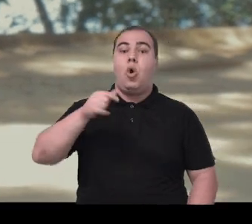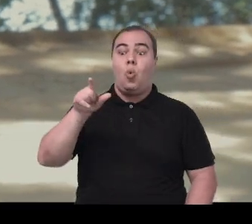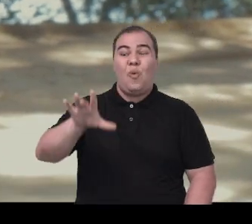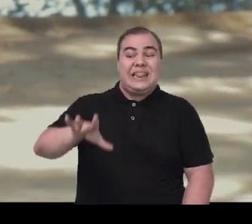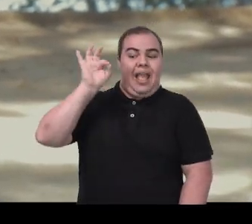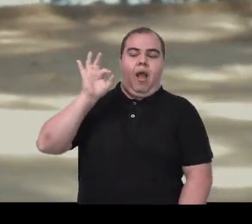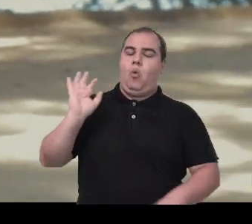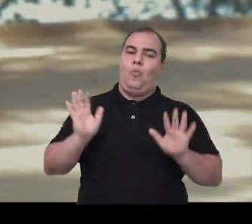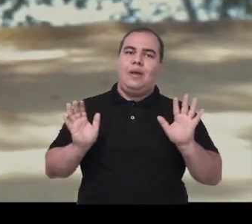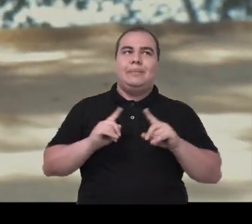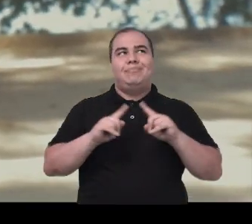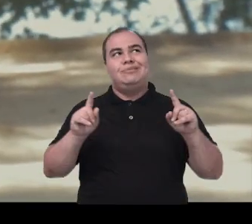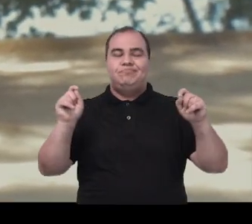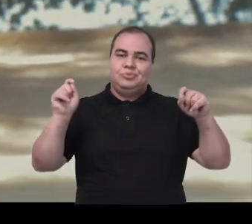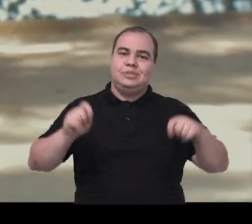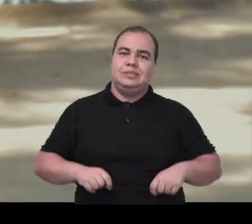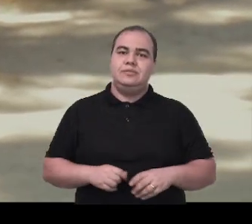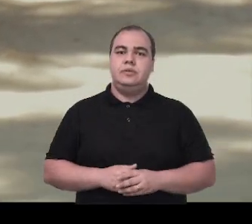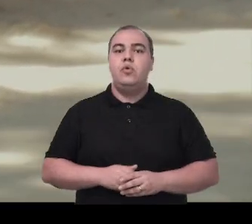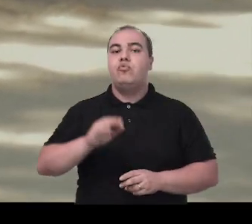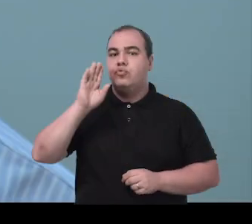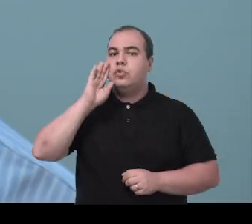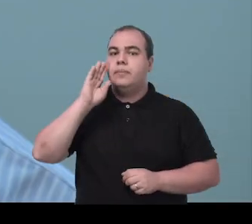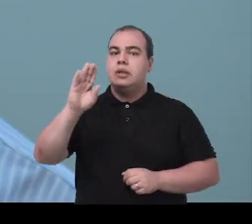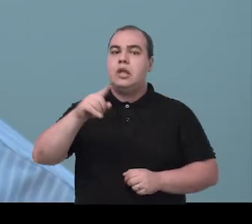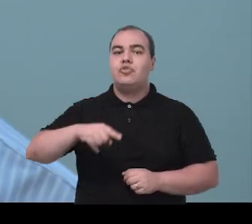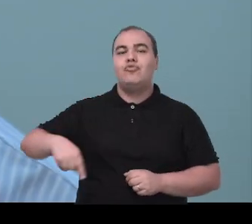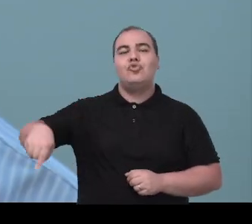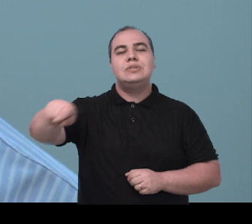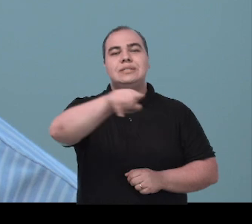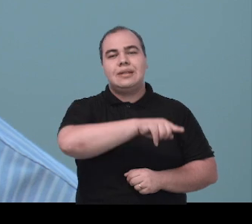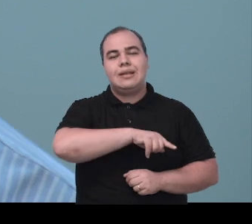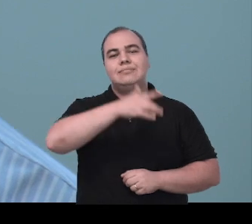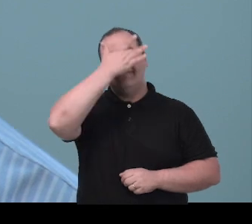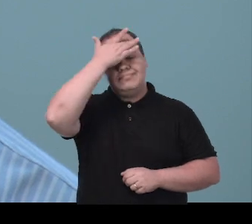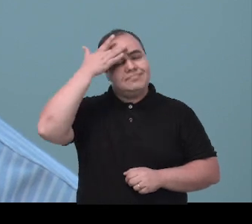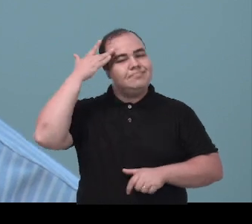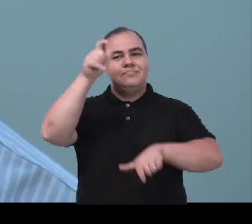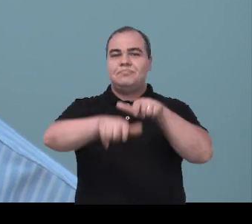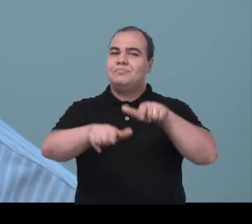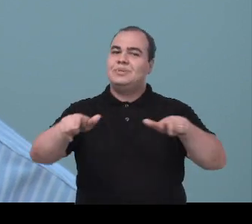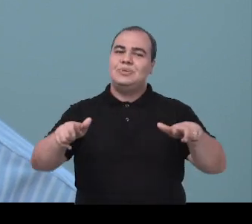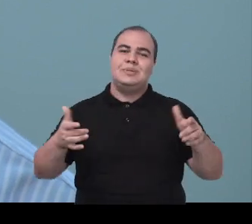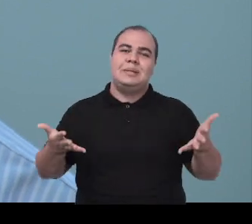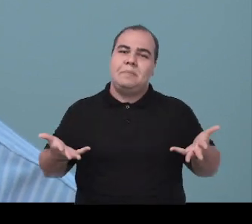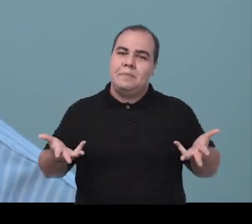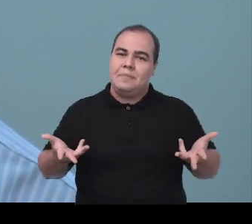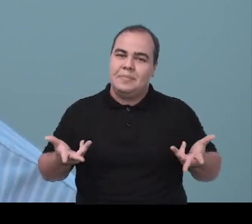melhores, talvez não o ideal, né? Mas os possíveis. Vocês são fundamentais, vocês são